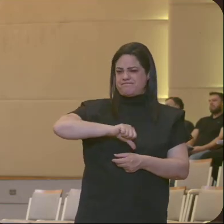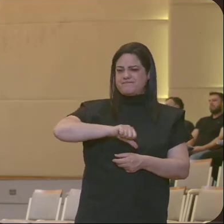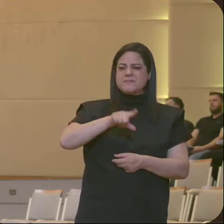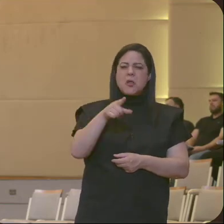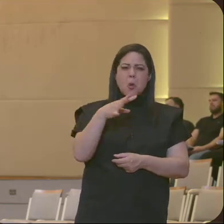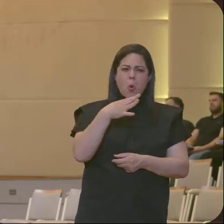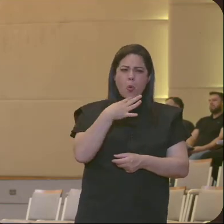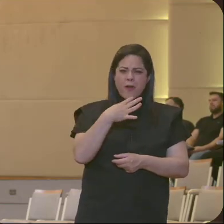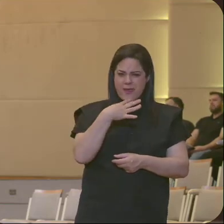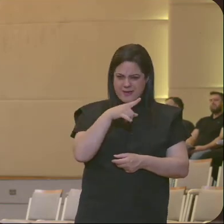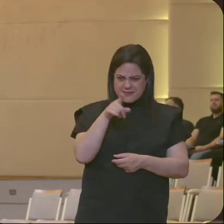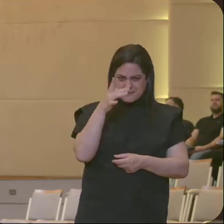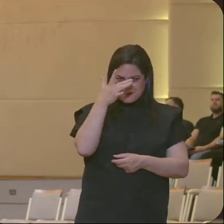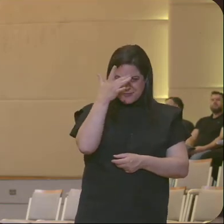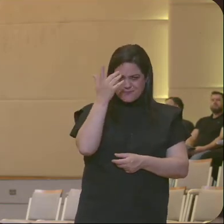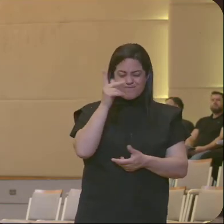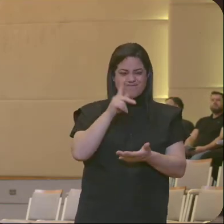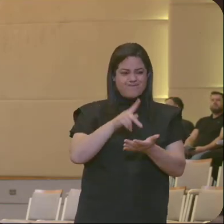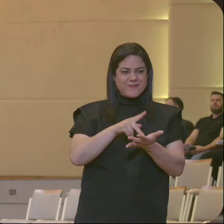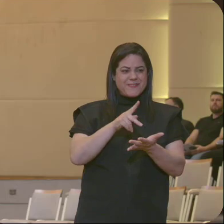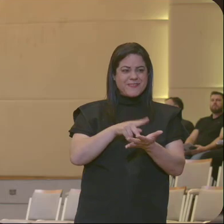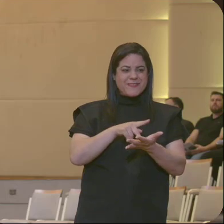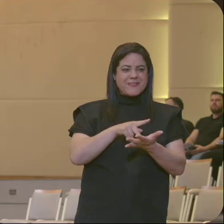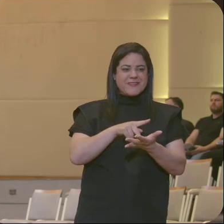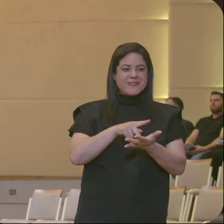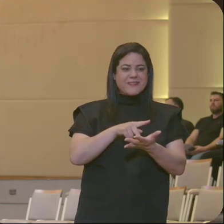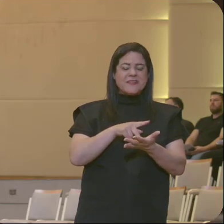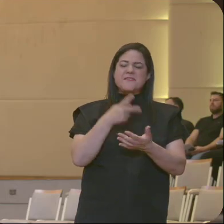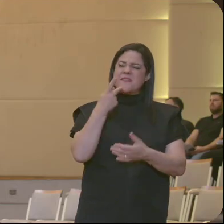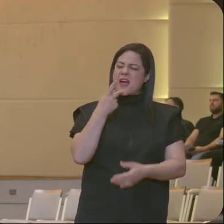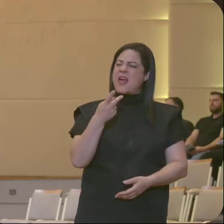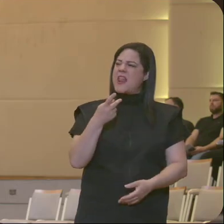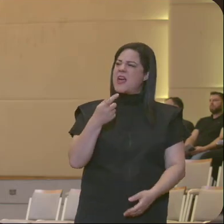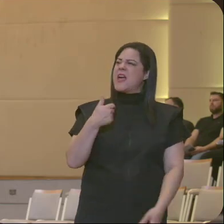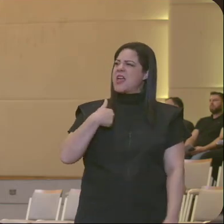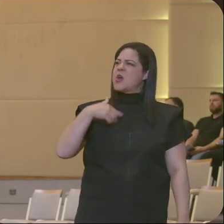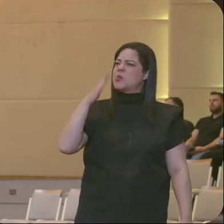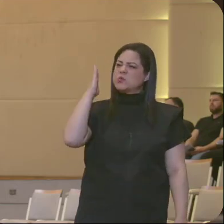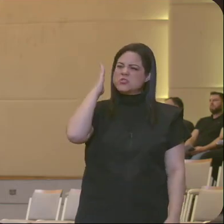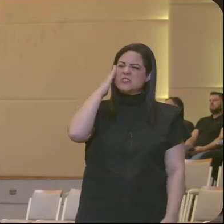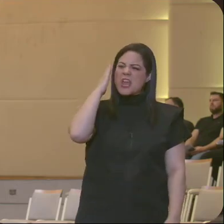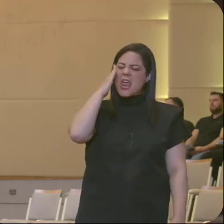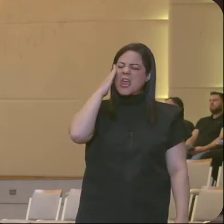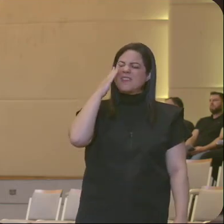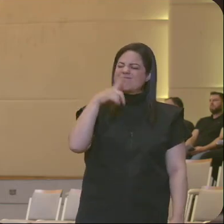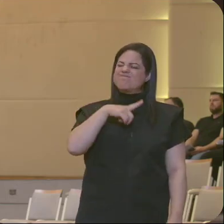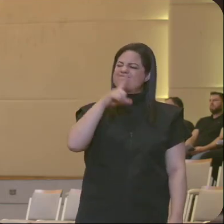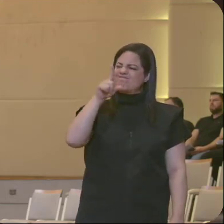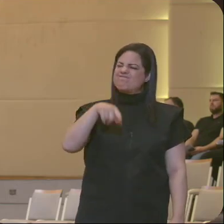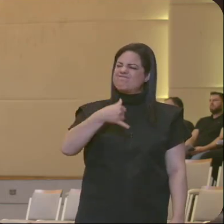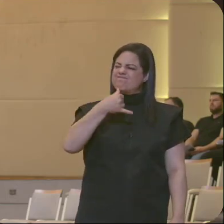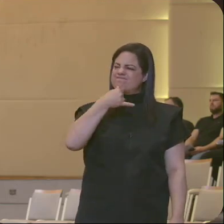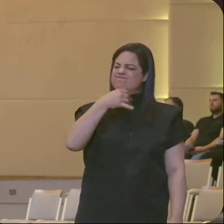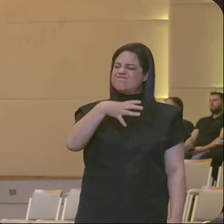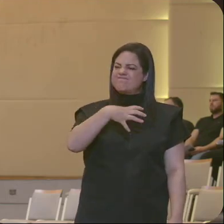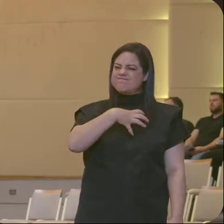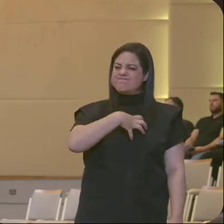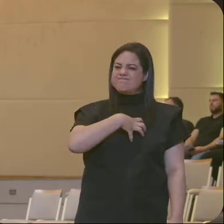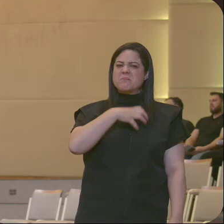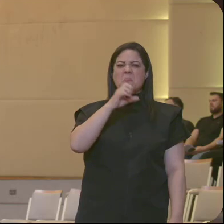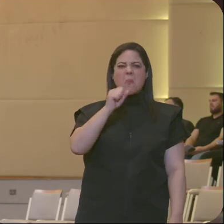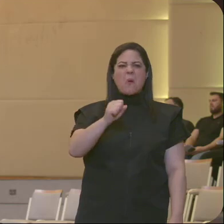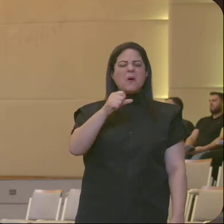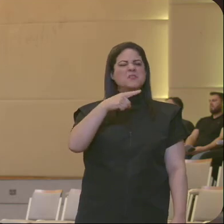que com propriedade fala assim, eu sei me abater? Pode vir